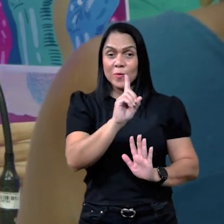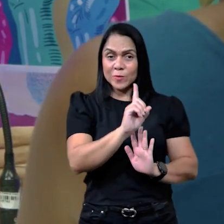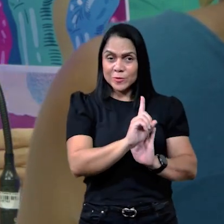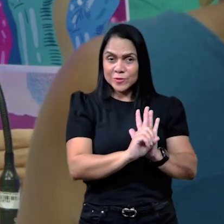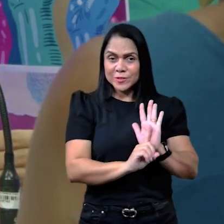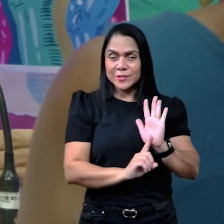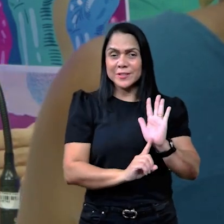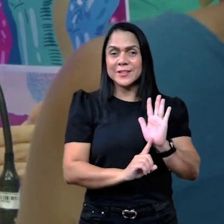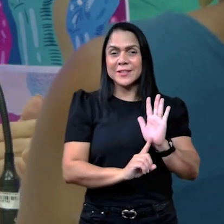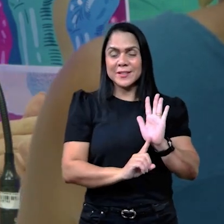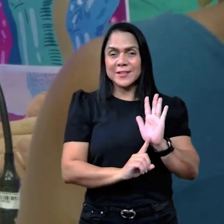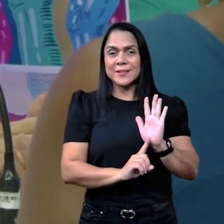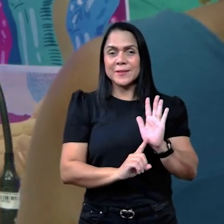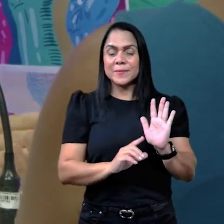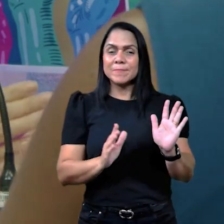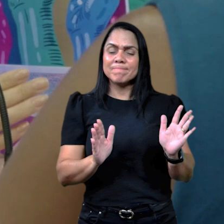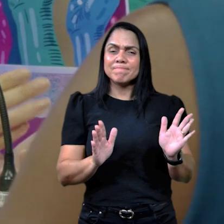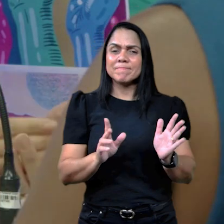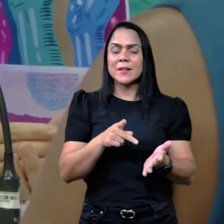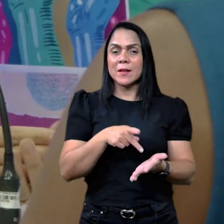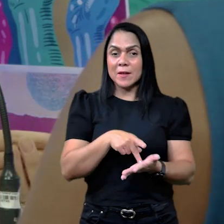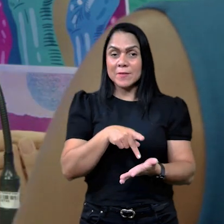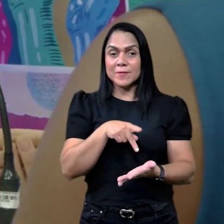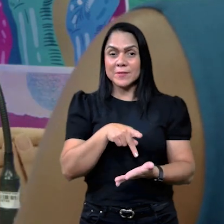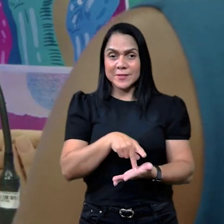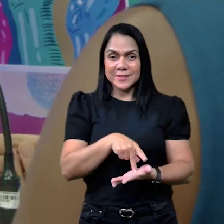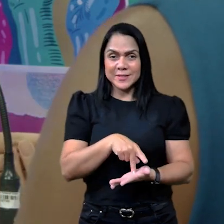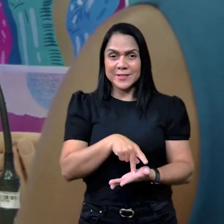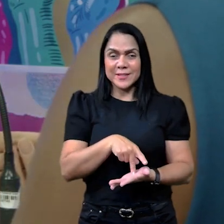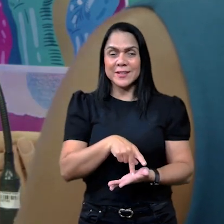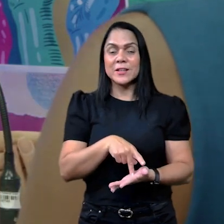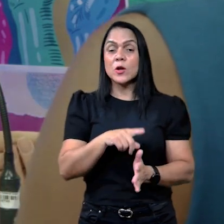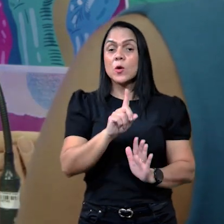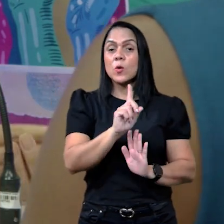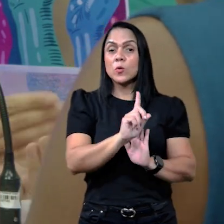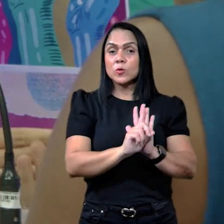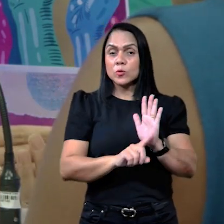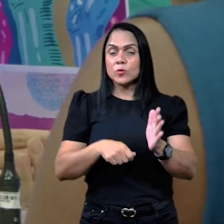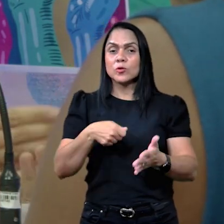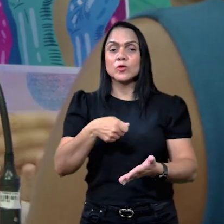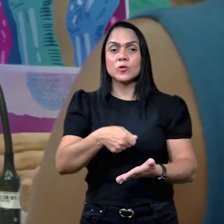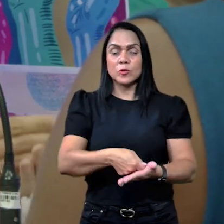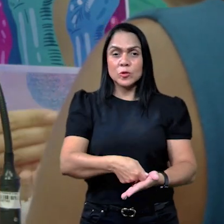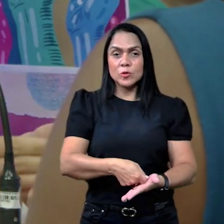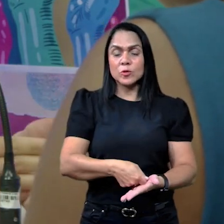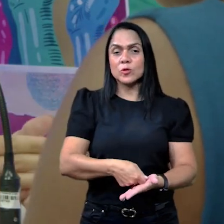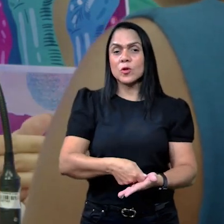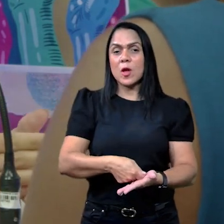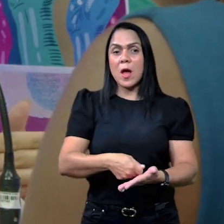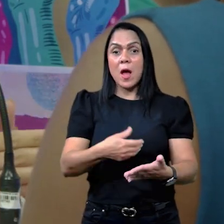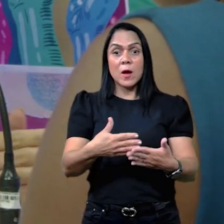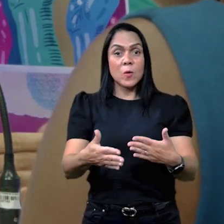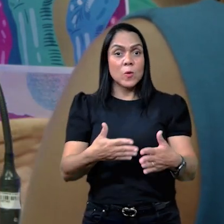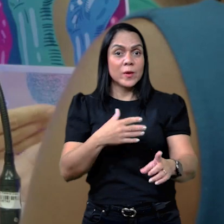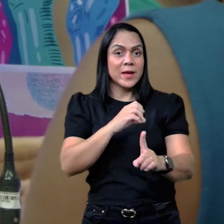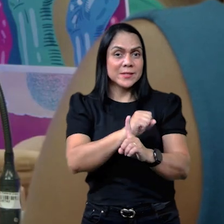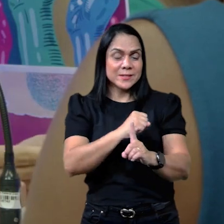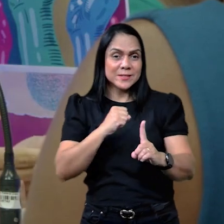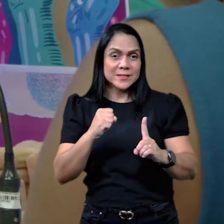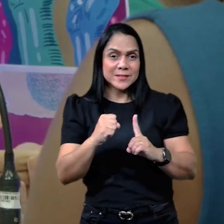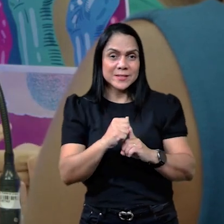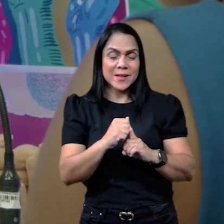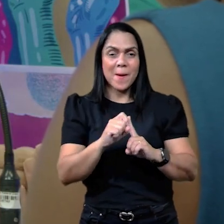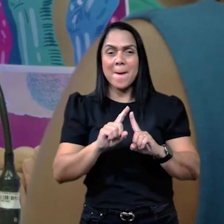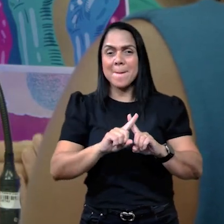os direitos, né, são, na verdade, são garantidos a todo e qualquer cidadão.